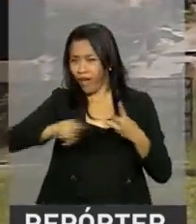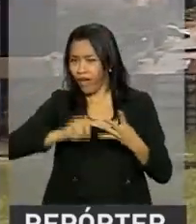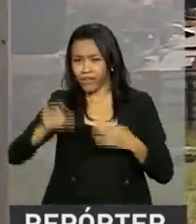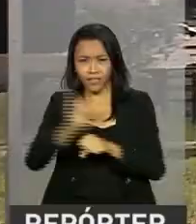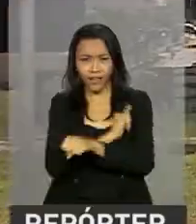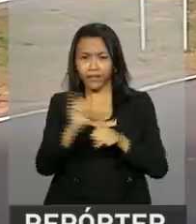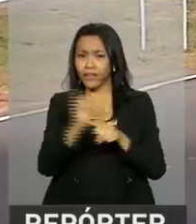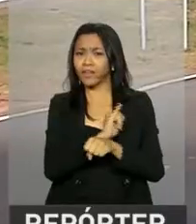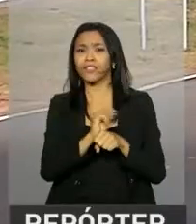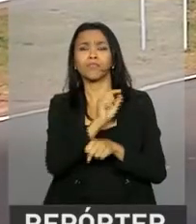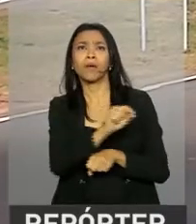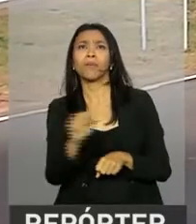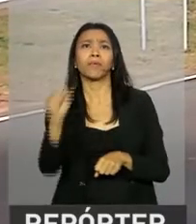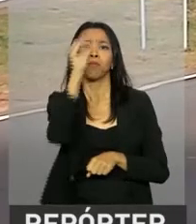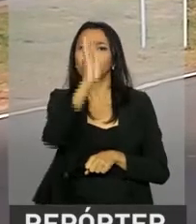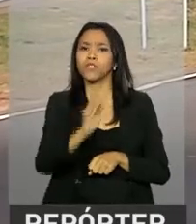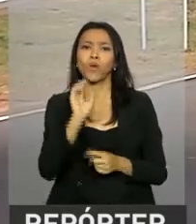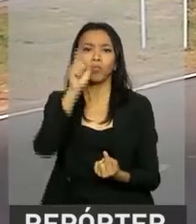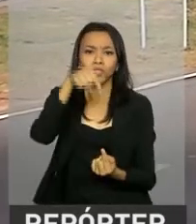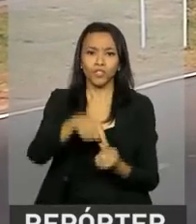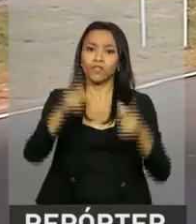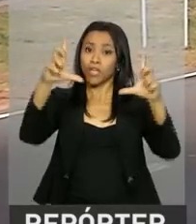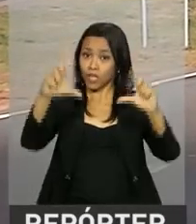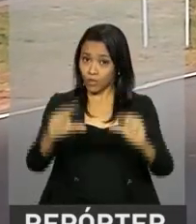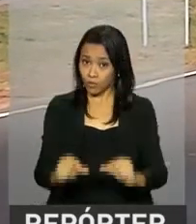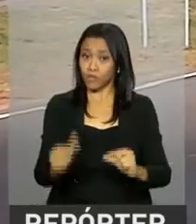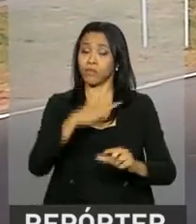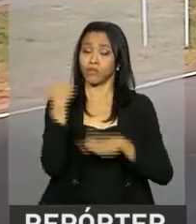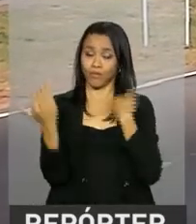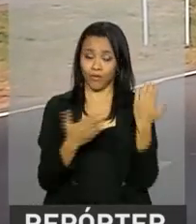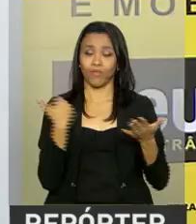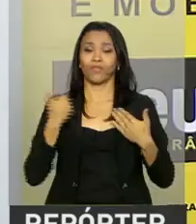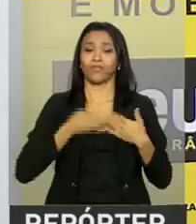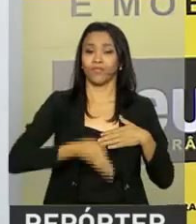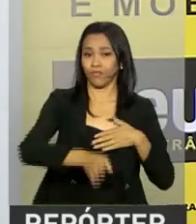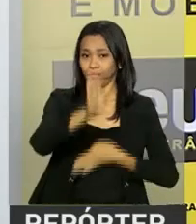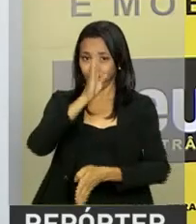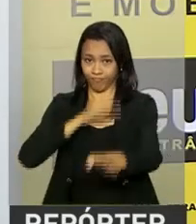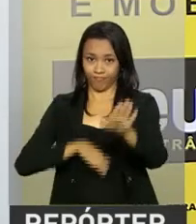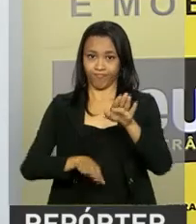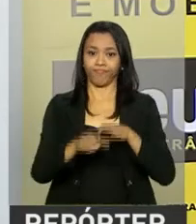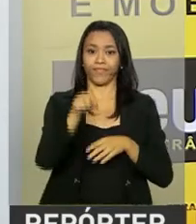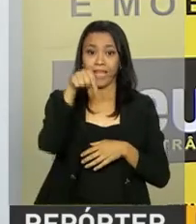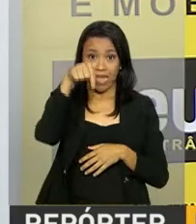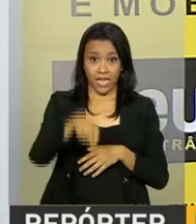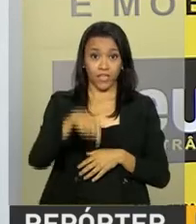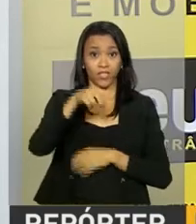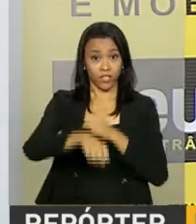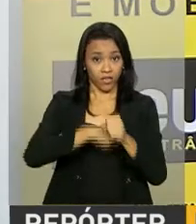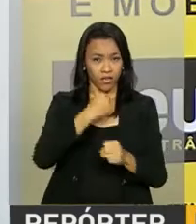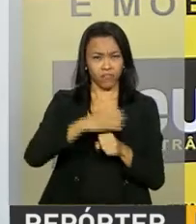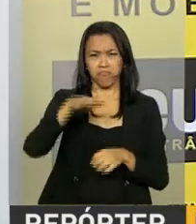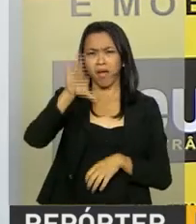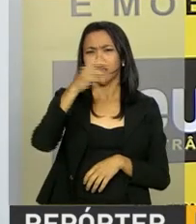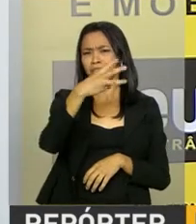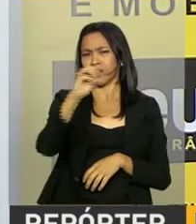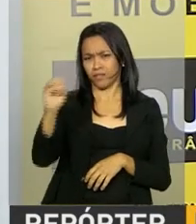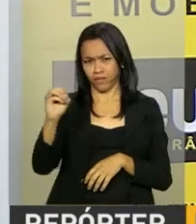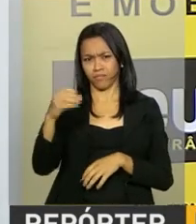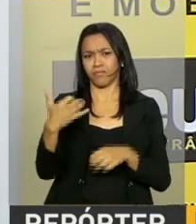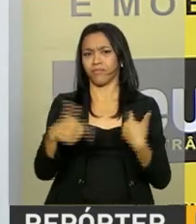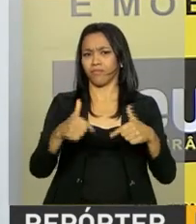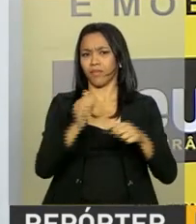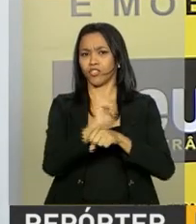em todo o país para tentar reduzir o número de vítimas nas estradas. Este ano são mais de 300 ações e o